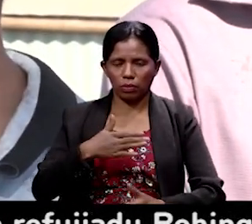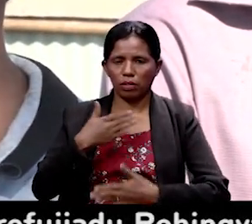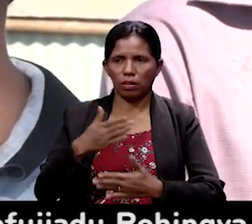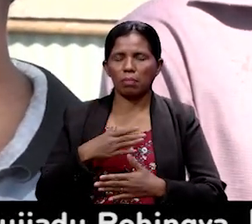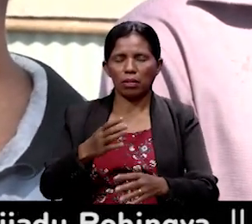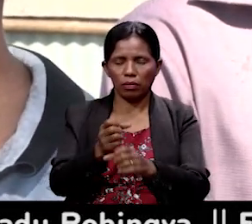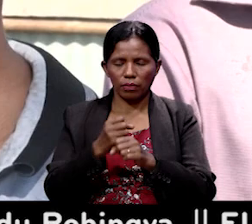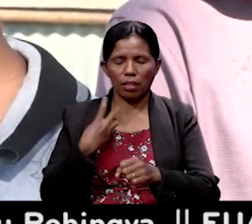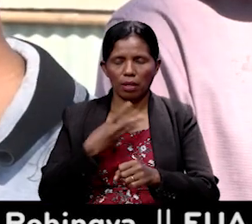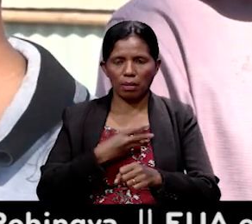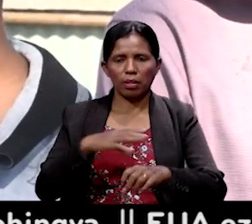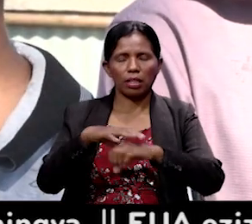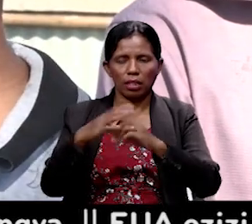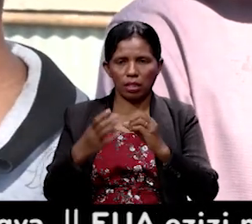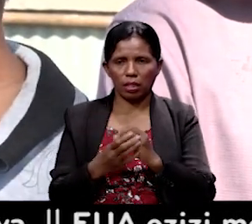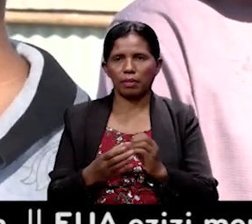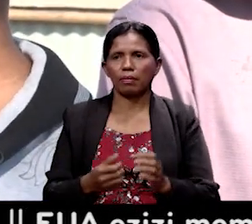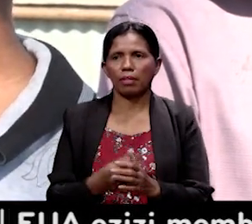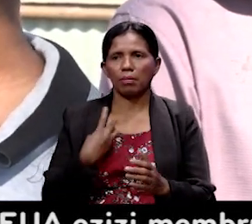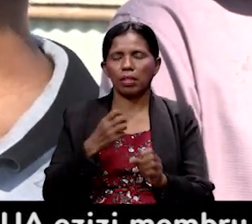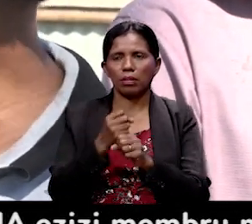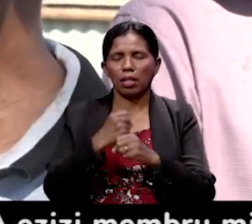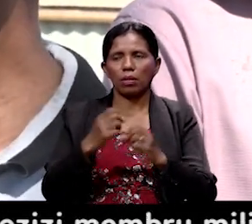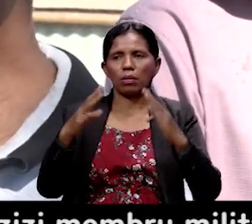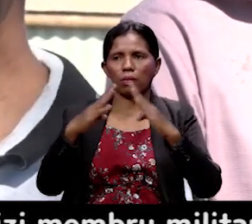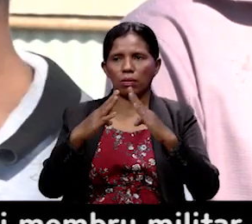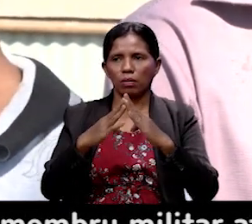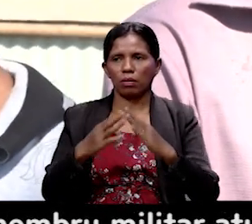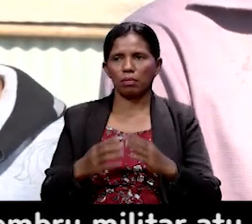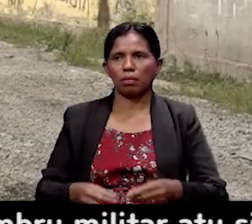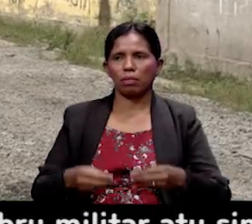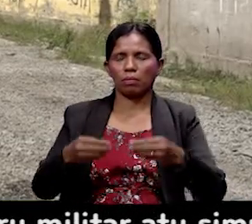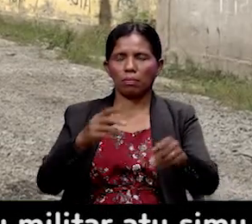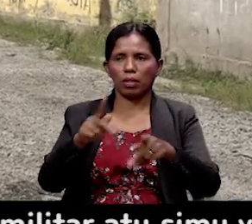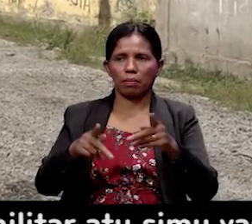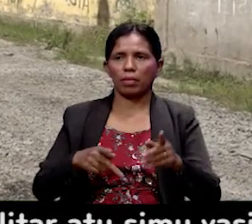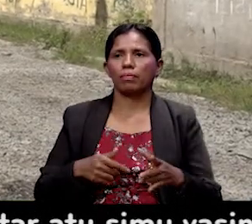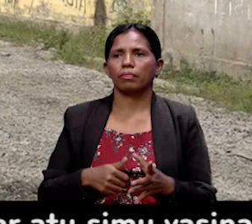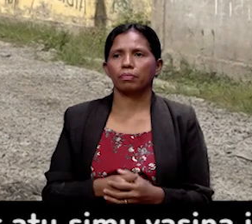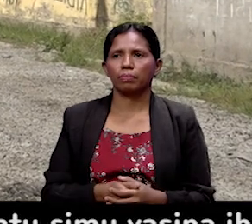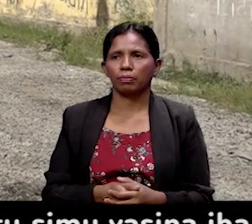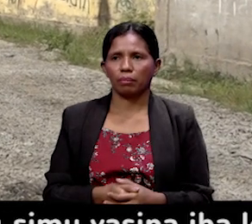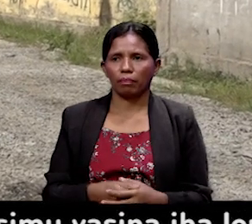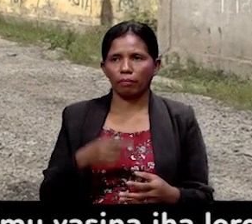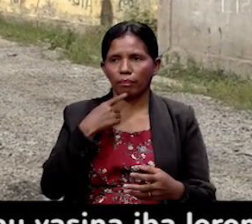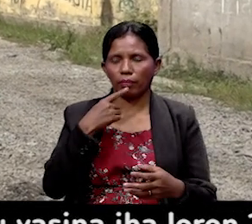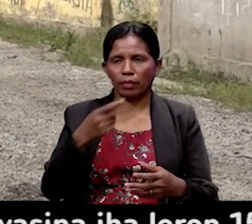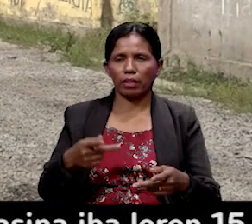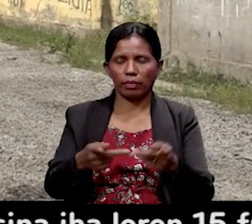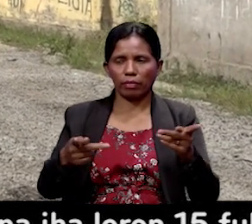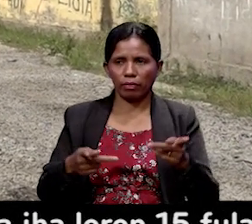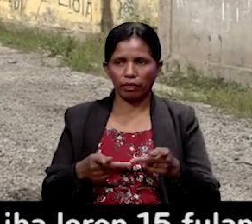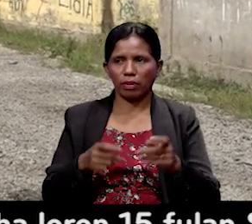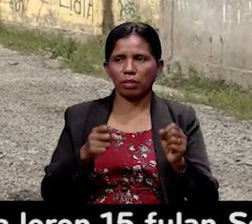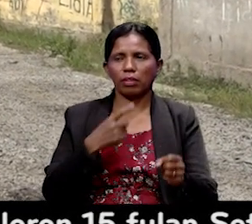minha, tu, a minha, tu, a minha, tu, a minha, tu, a minha, tu, restituição posse rai provisório né,